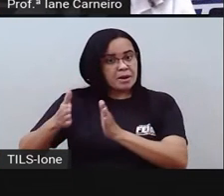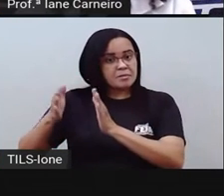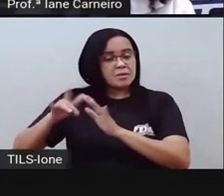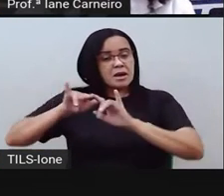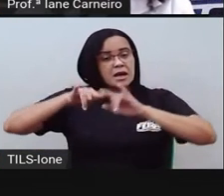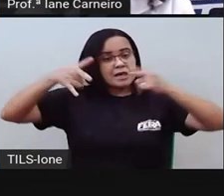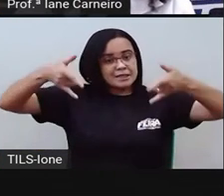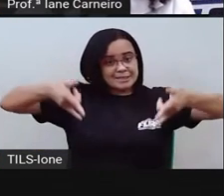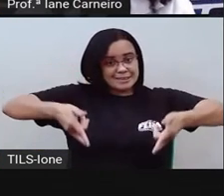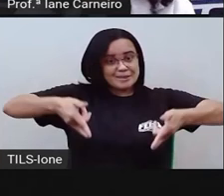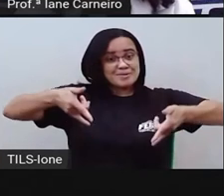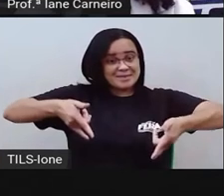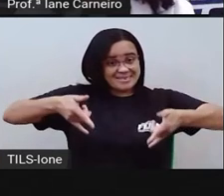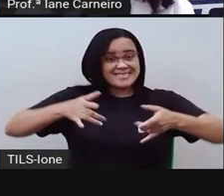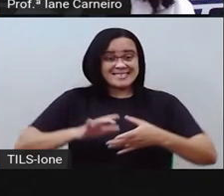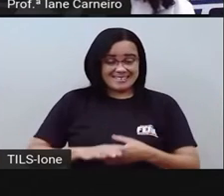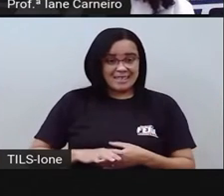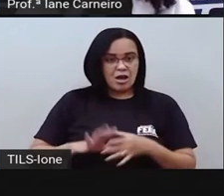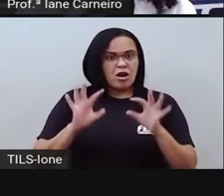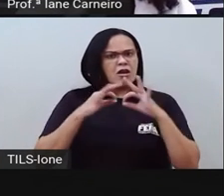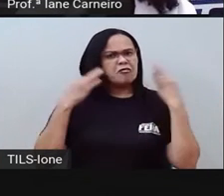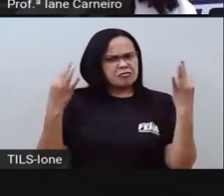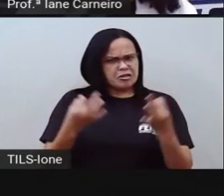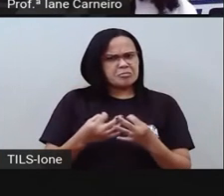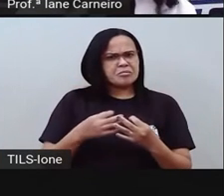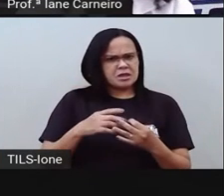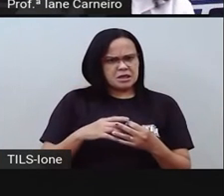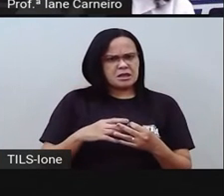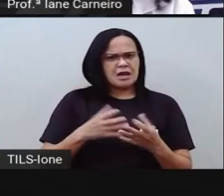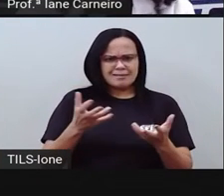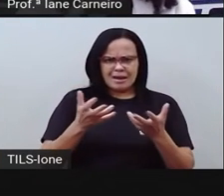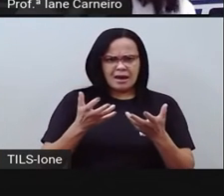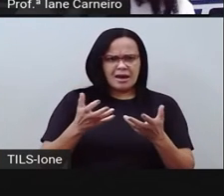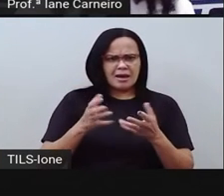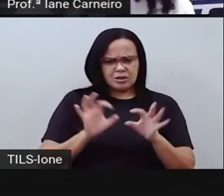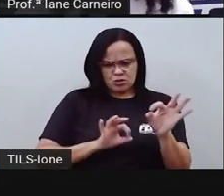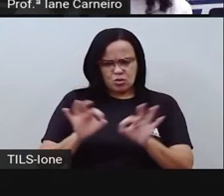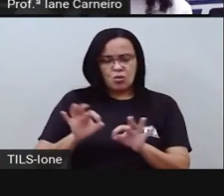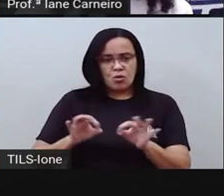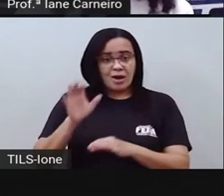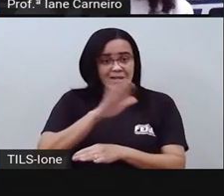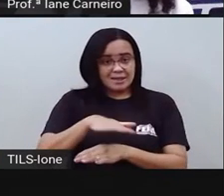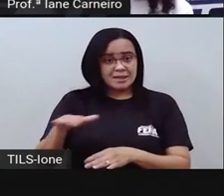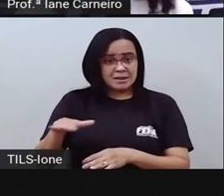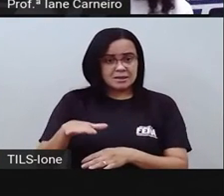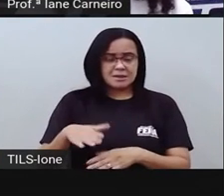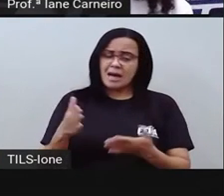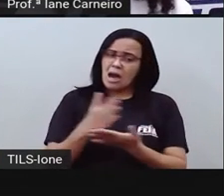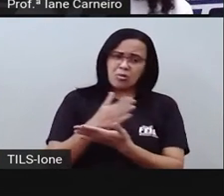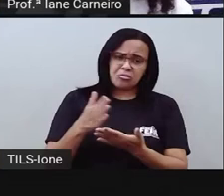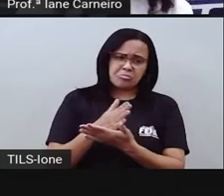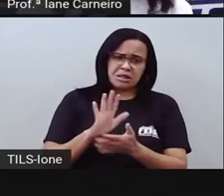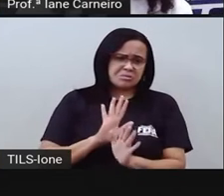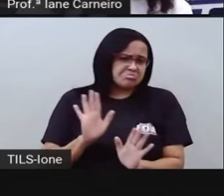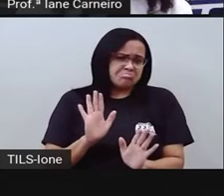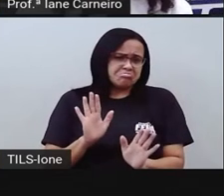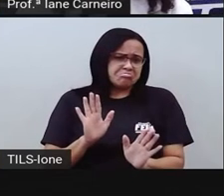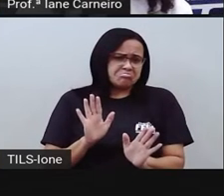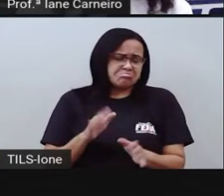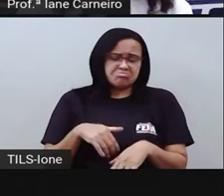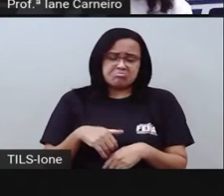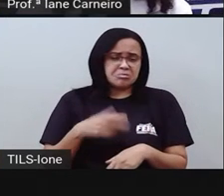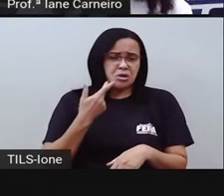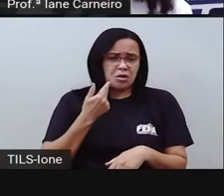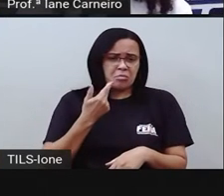que a mamãe e o papai fazem questão que a criança arrume a cama, né? Outra regra de algumas famílias, tirar a